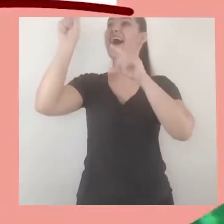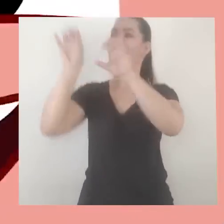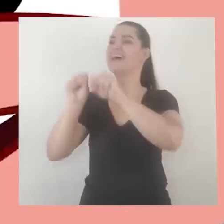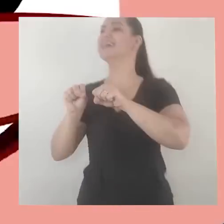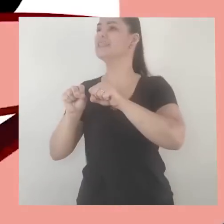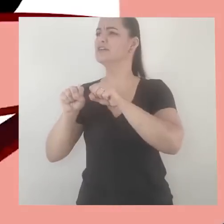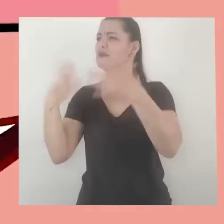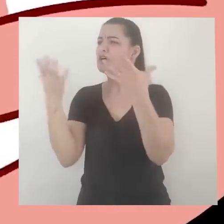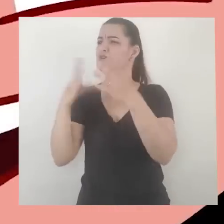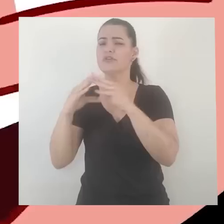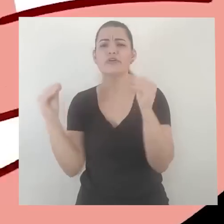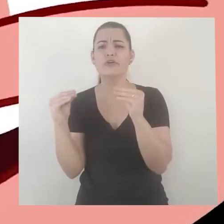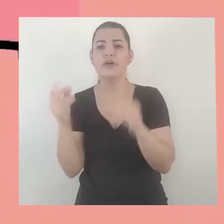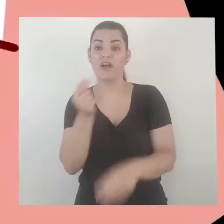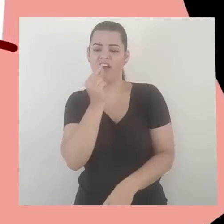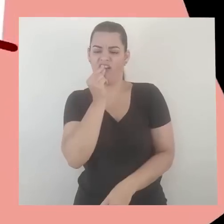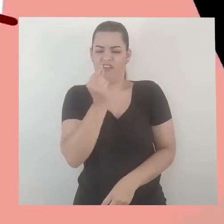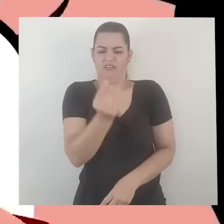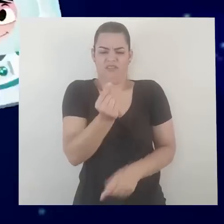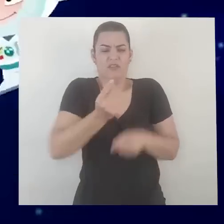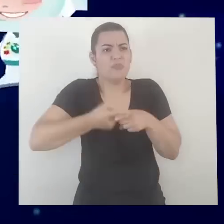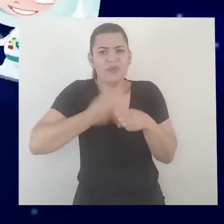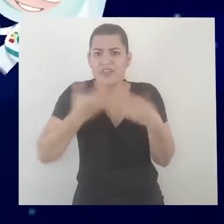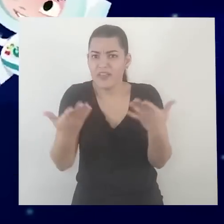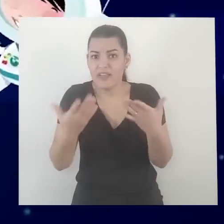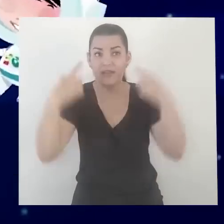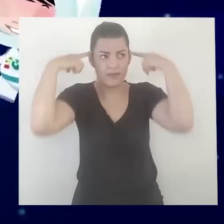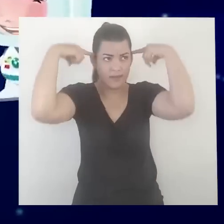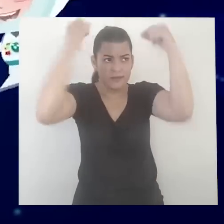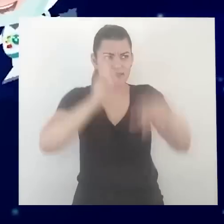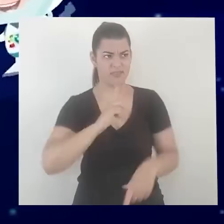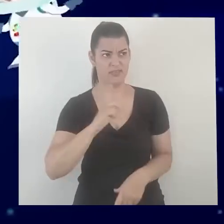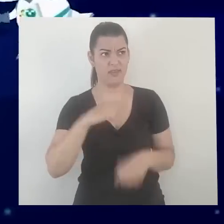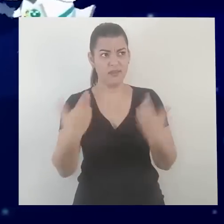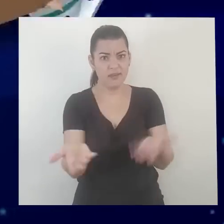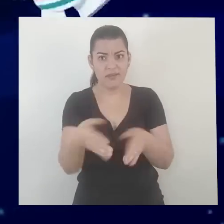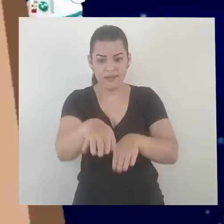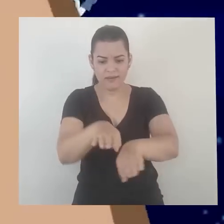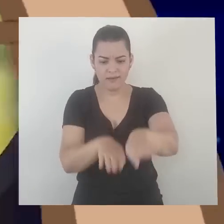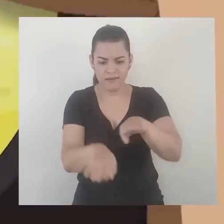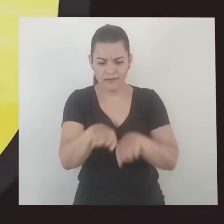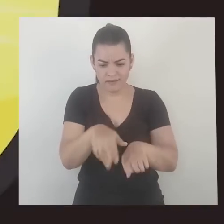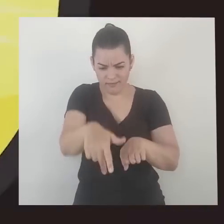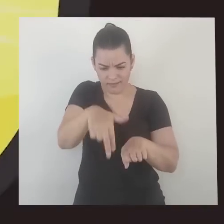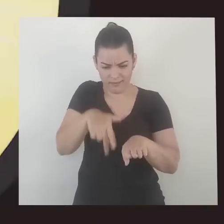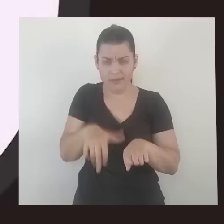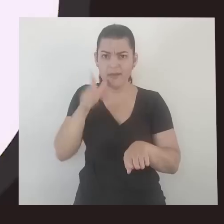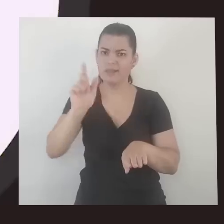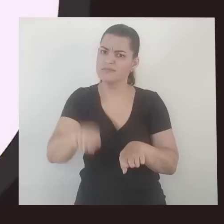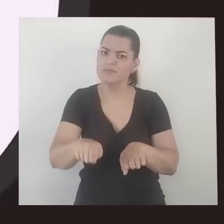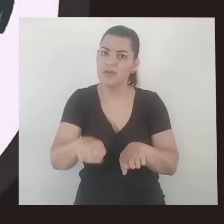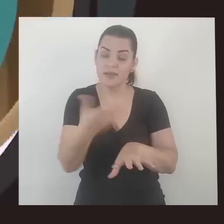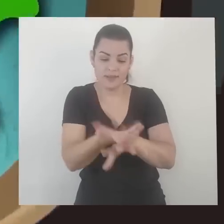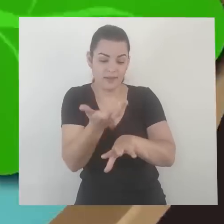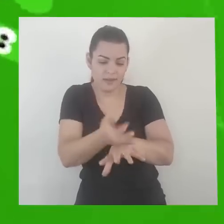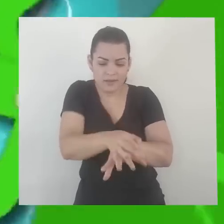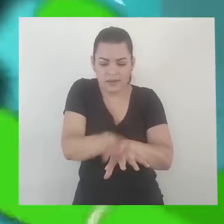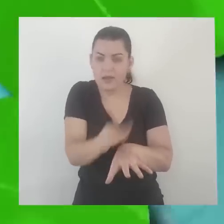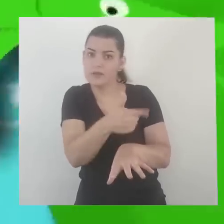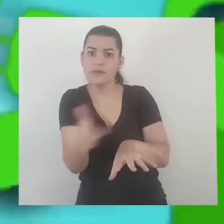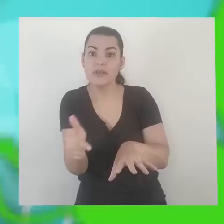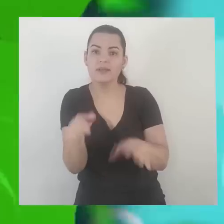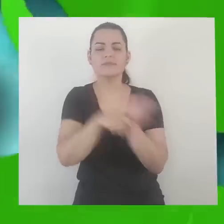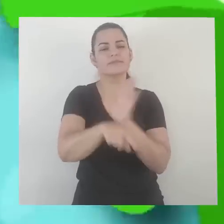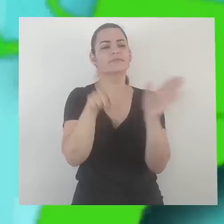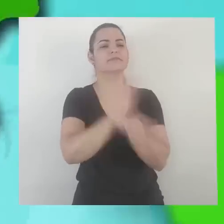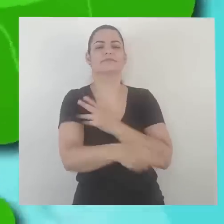estrela cadente? Porque a gente perde dente, será que existe doente? Dá pra andar de trás pra frente, abacaxi não tem semente. Tudo que a